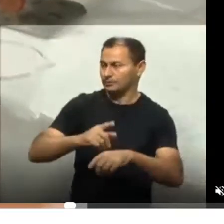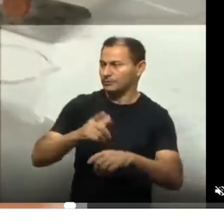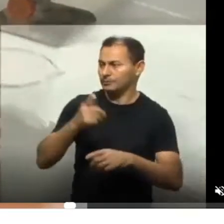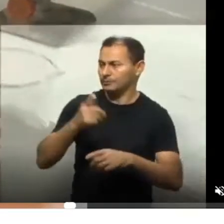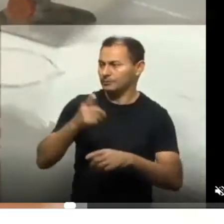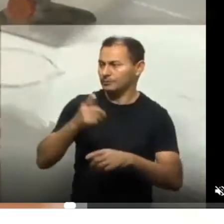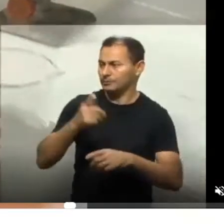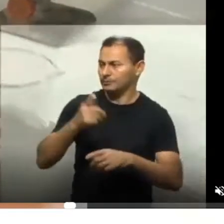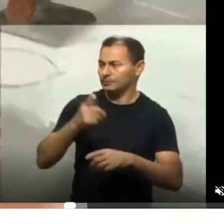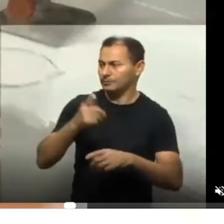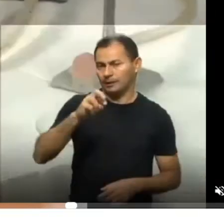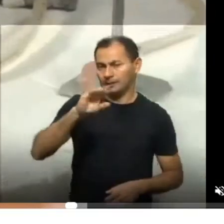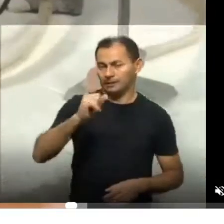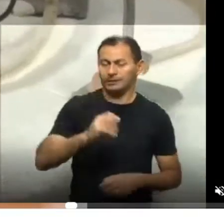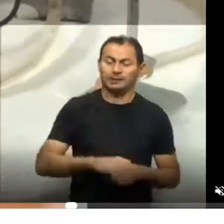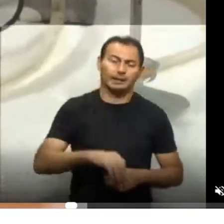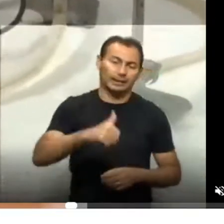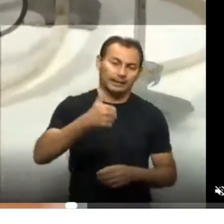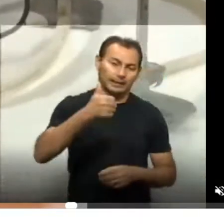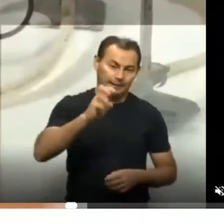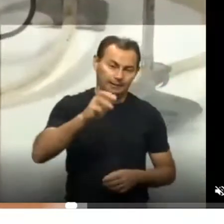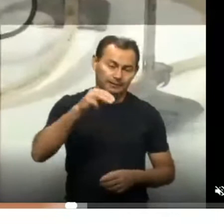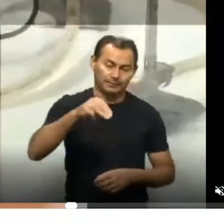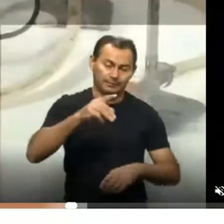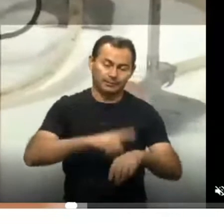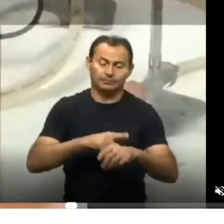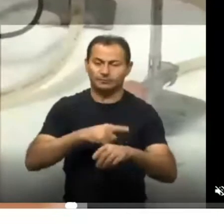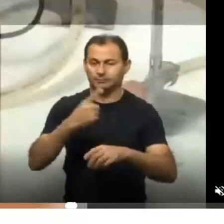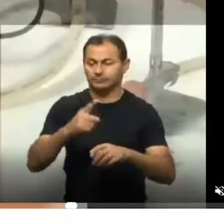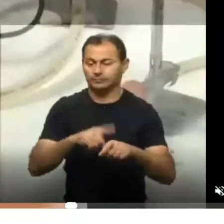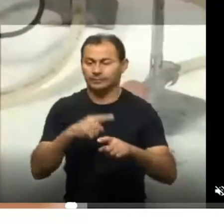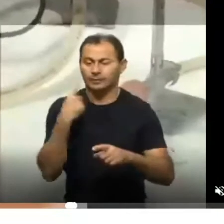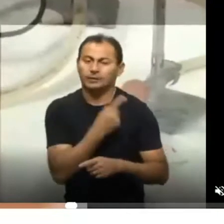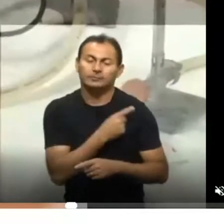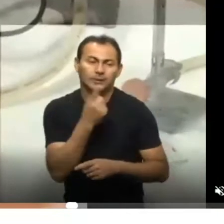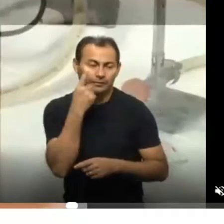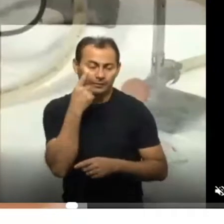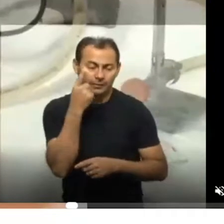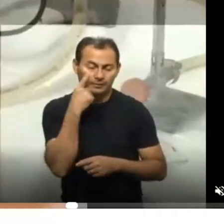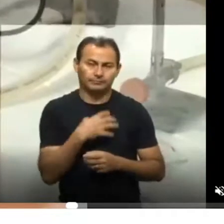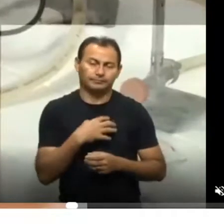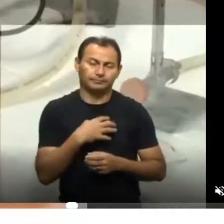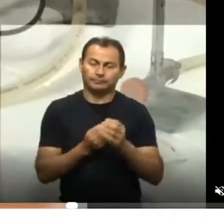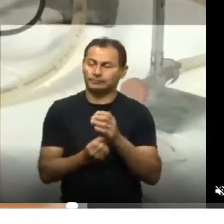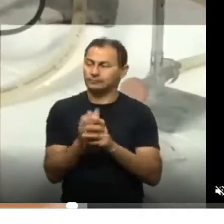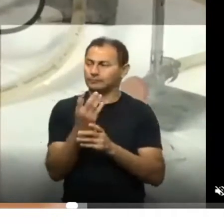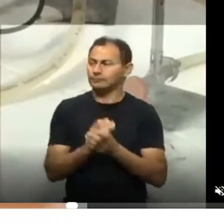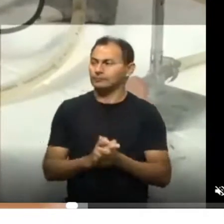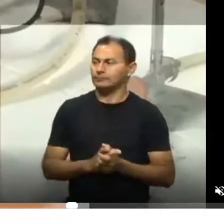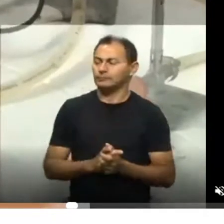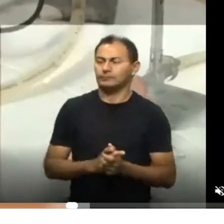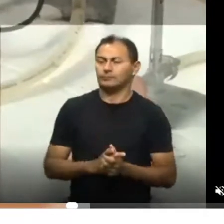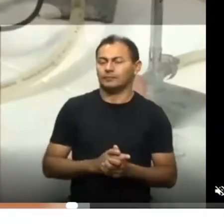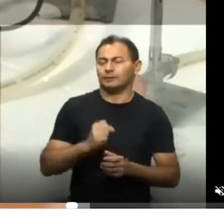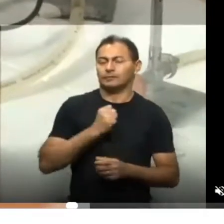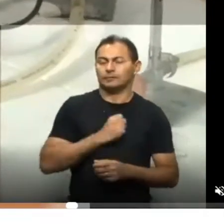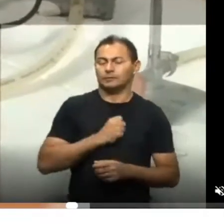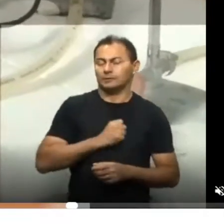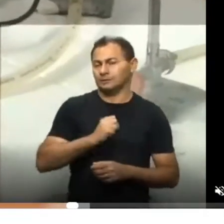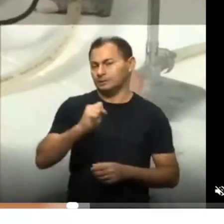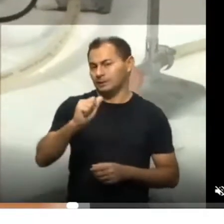E depois coloco de novo, né, na grade lá para ficar no banho-maria por mais um